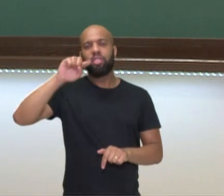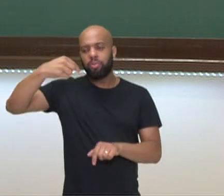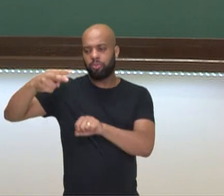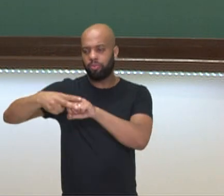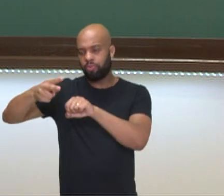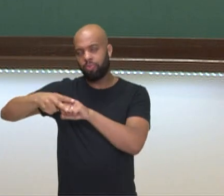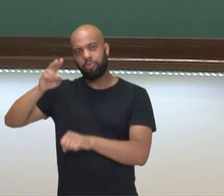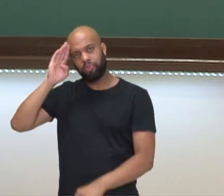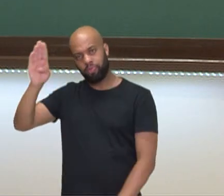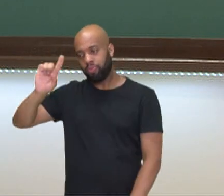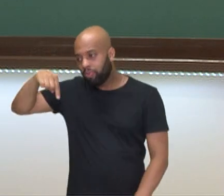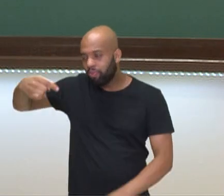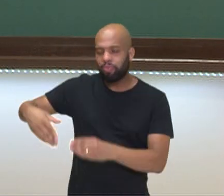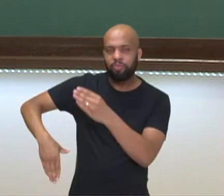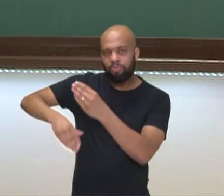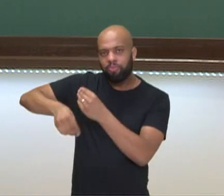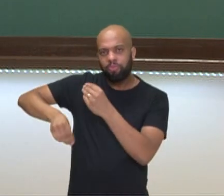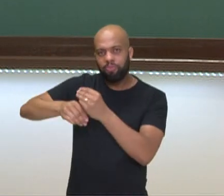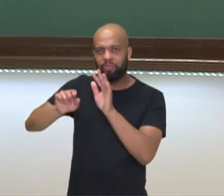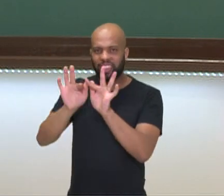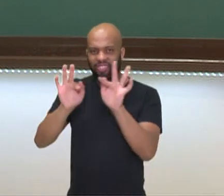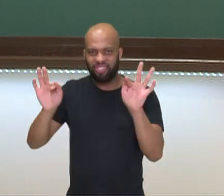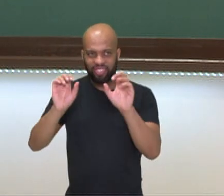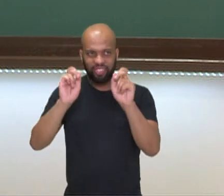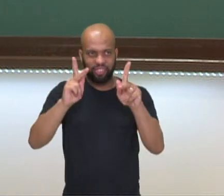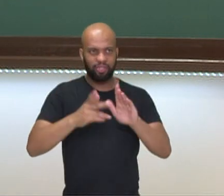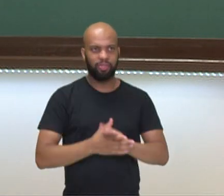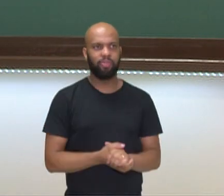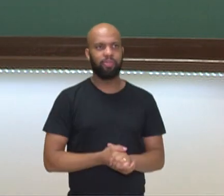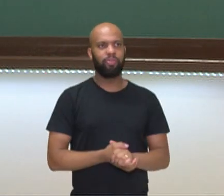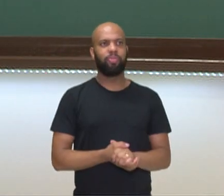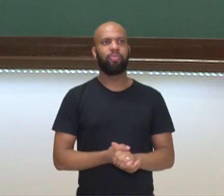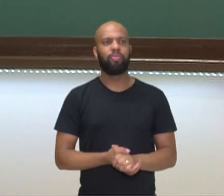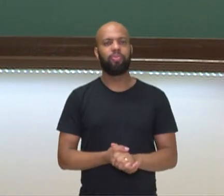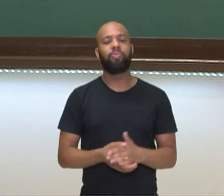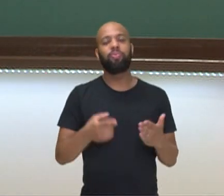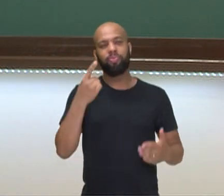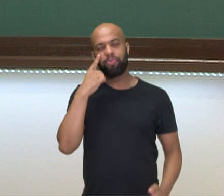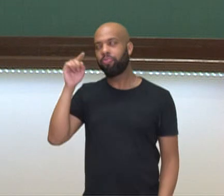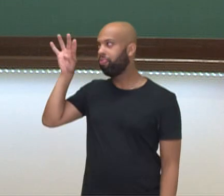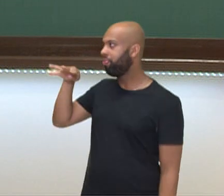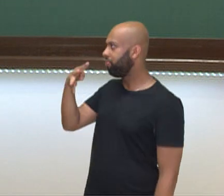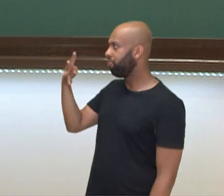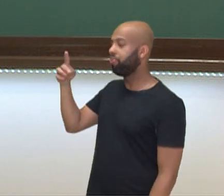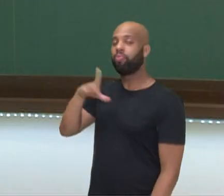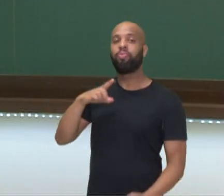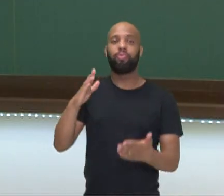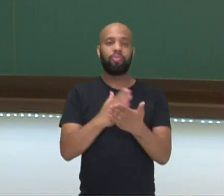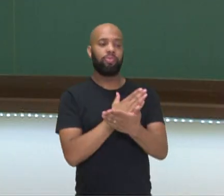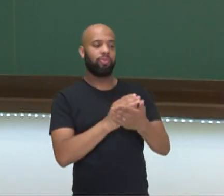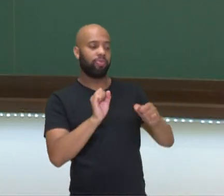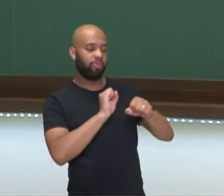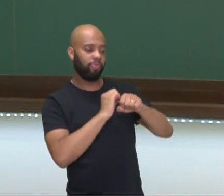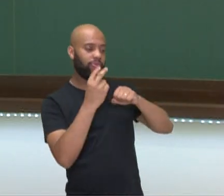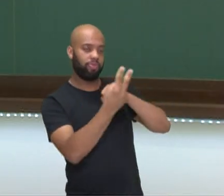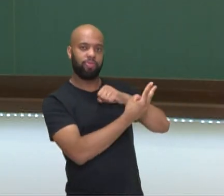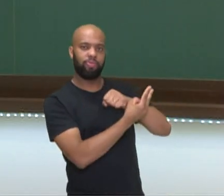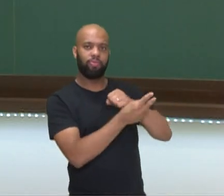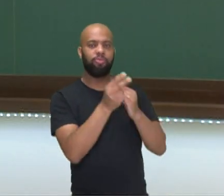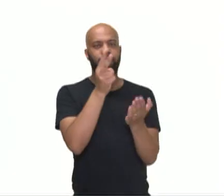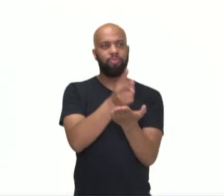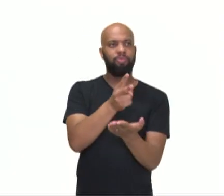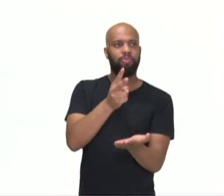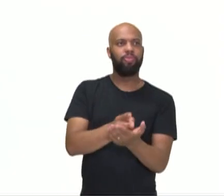verbo principal e o complemento da frase, ok? Então, nós temos alguns advérbios de frequência aqui. Por